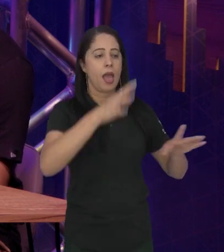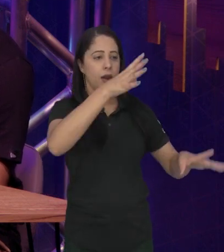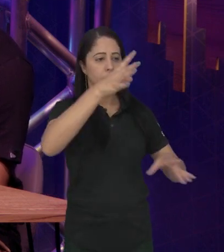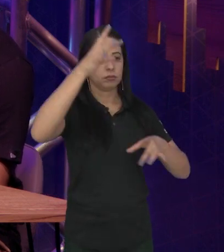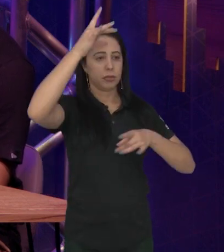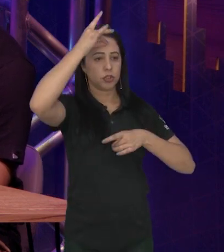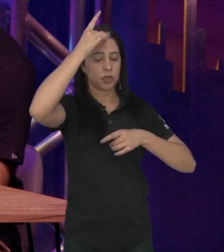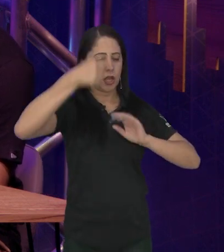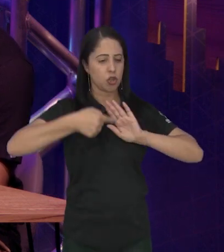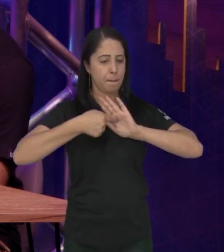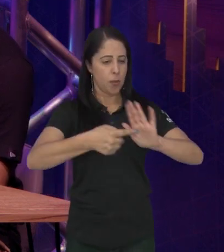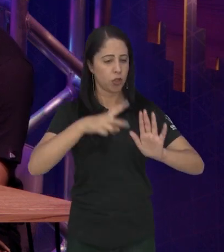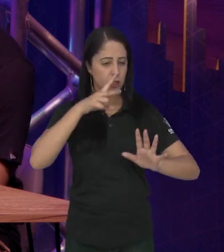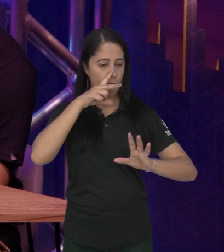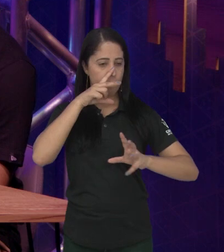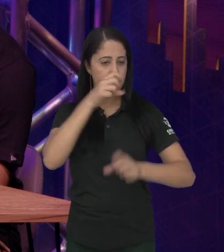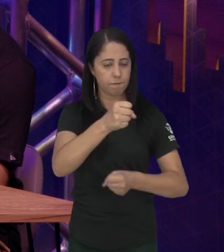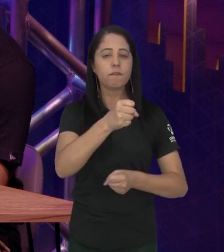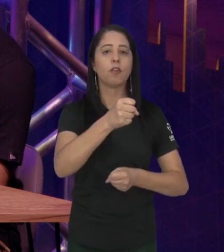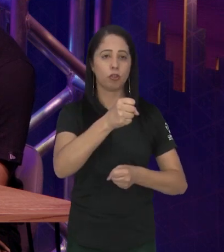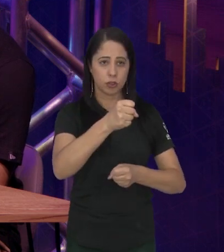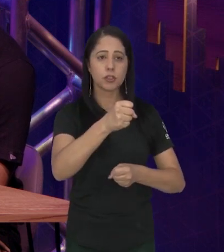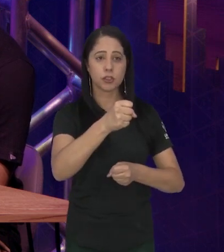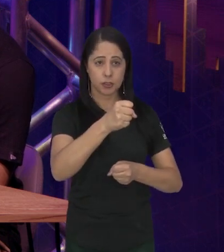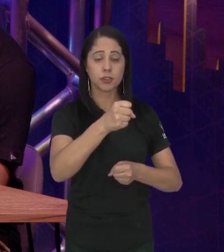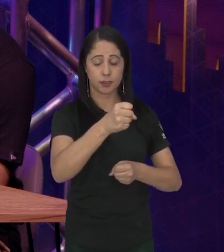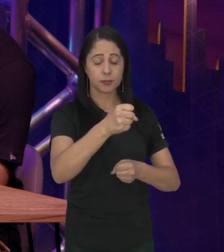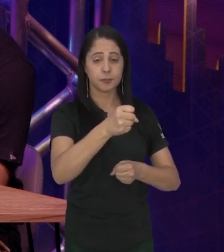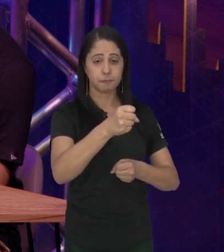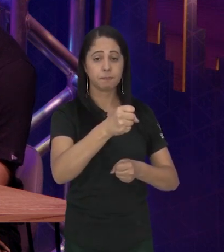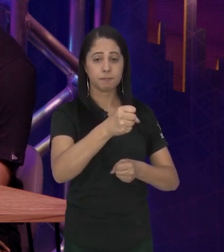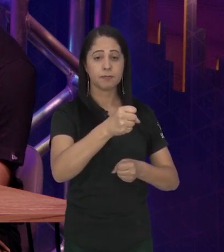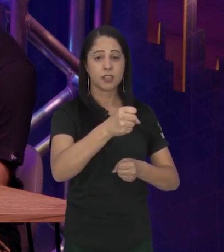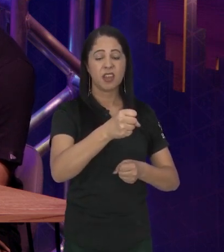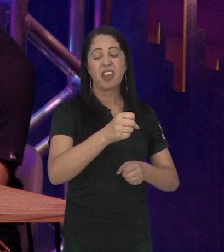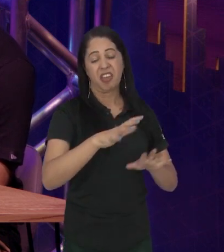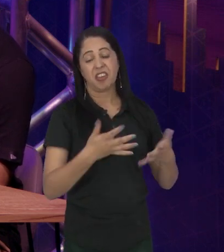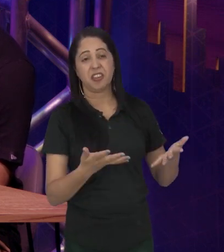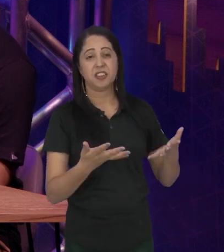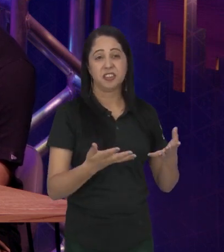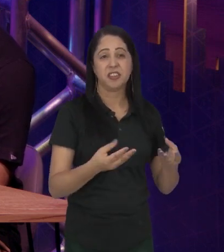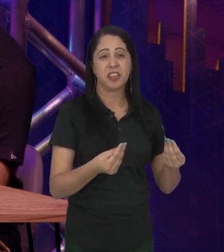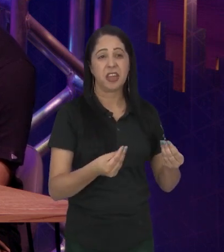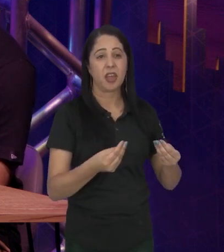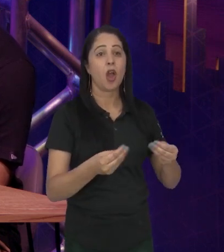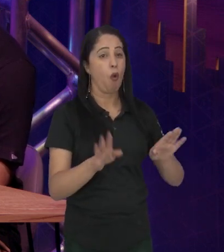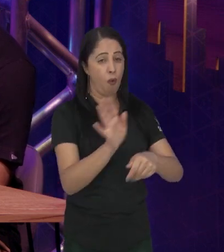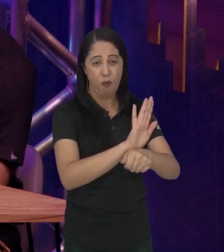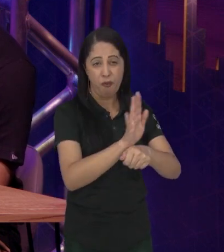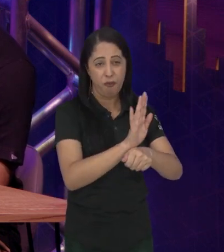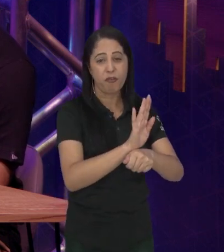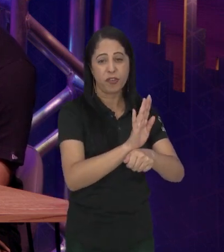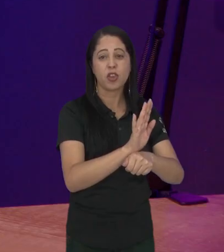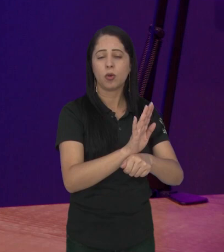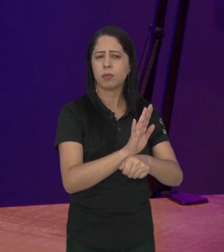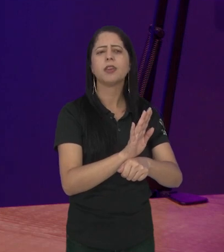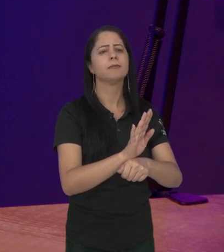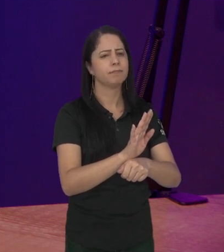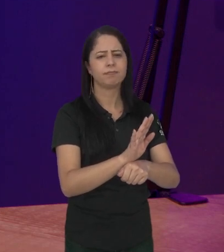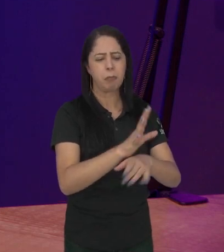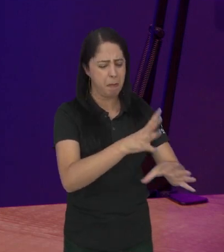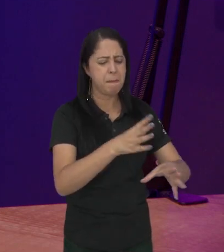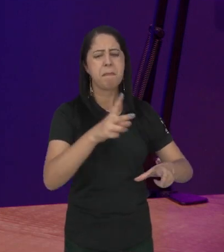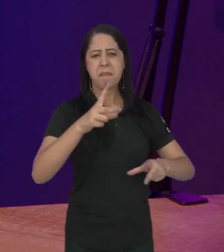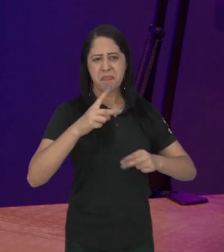colocar toda a força e intensidade nesse papel e ainda assim ter todas as nuances que a gente vê, né, tudo em todo lugar ao mesmo